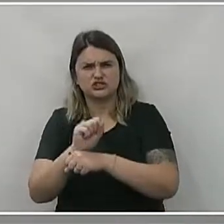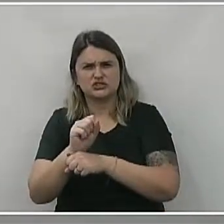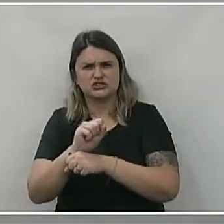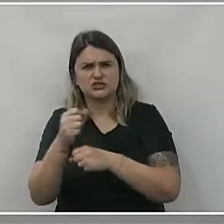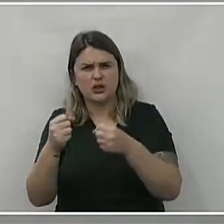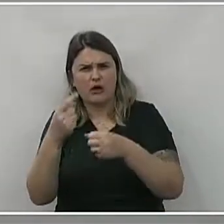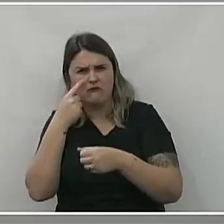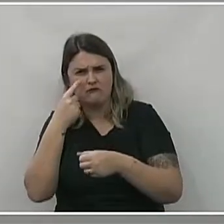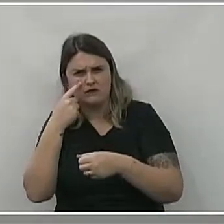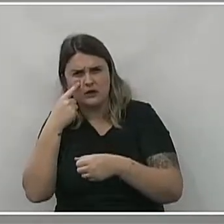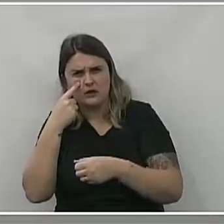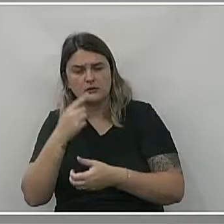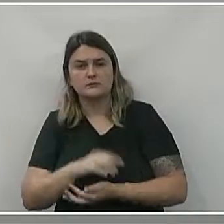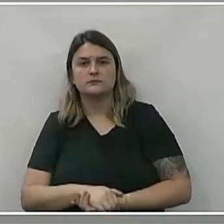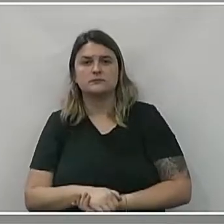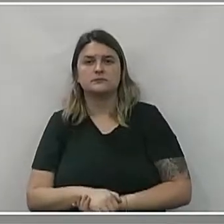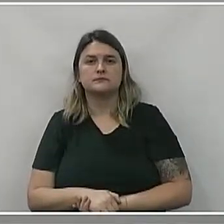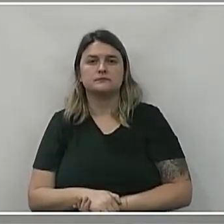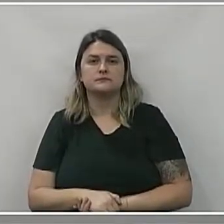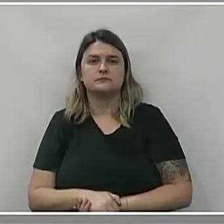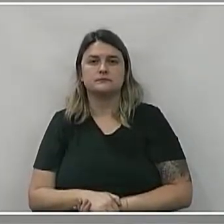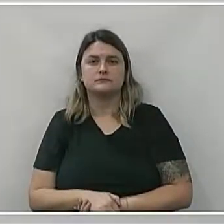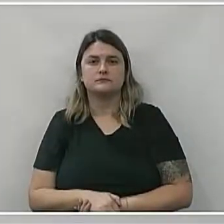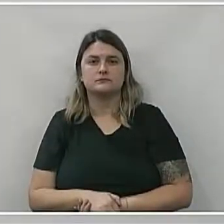Dá para apagar a luz aqui?